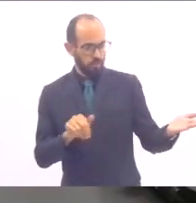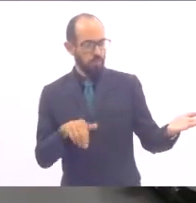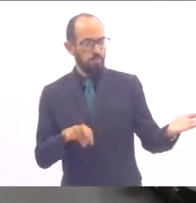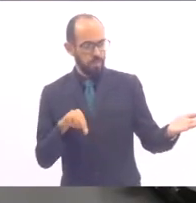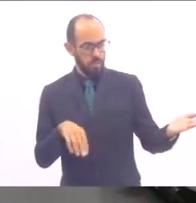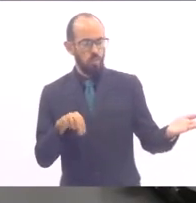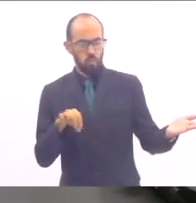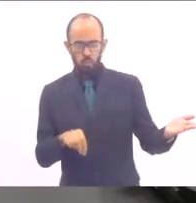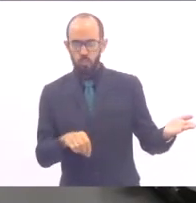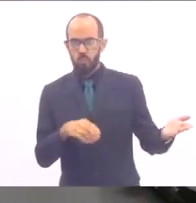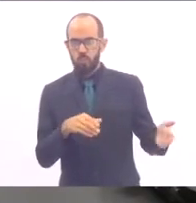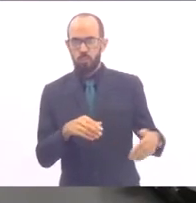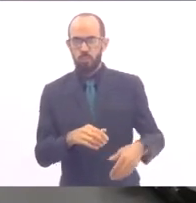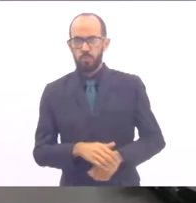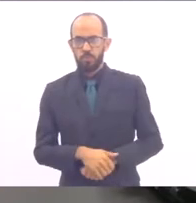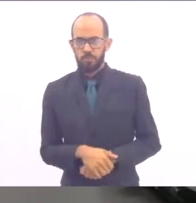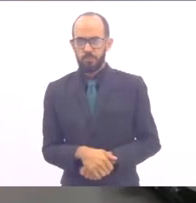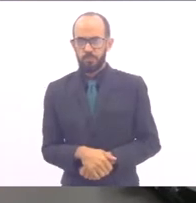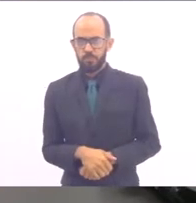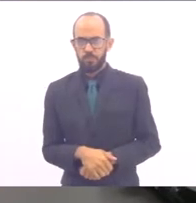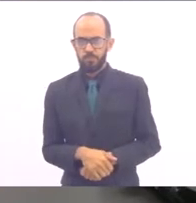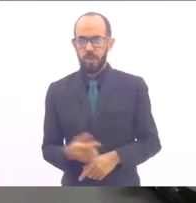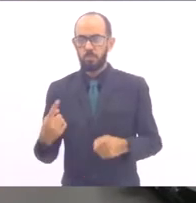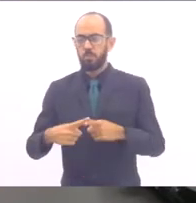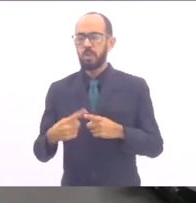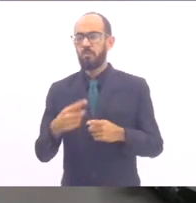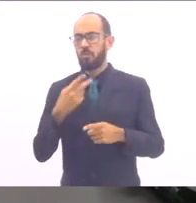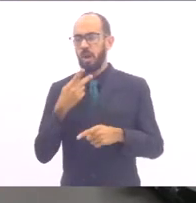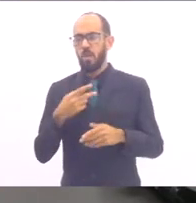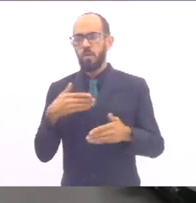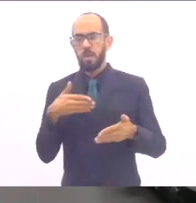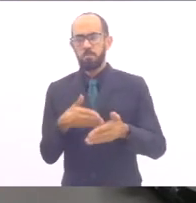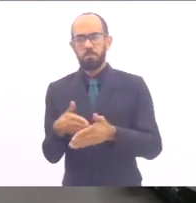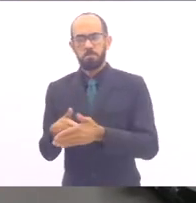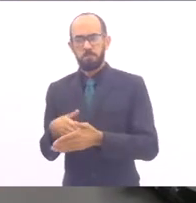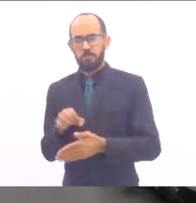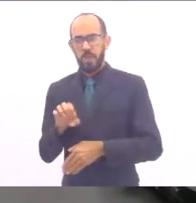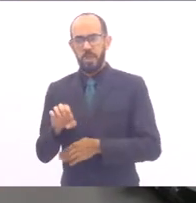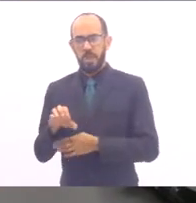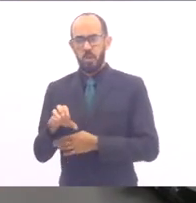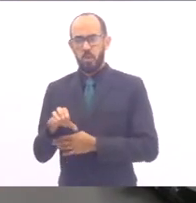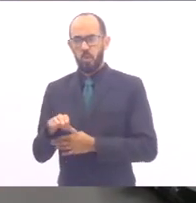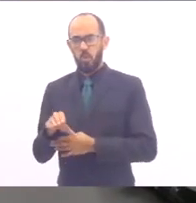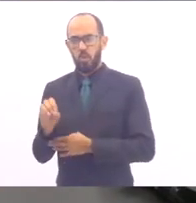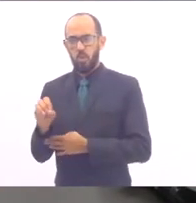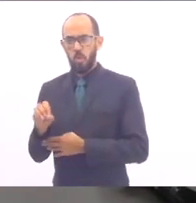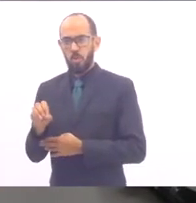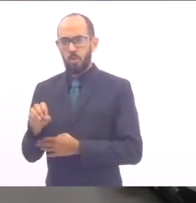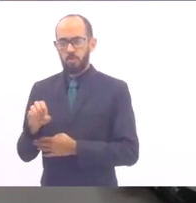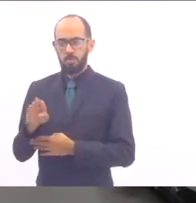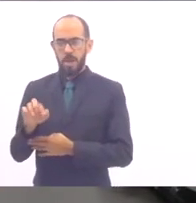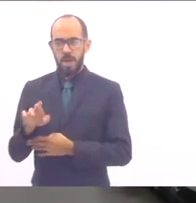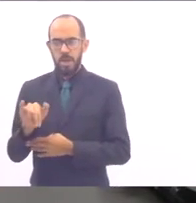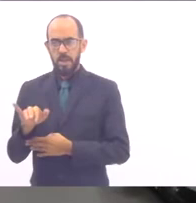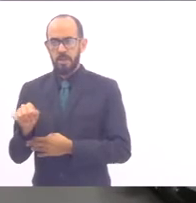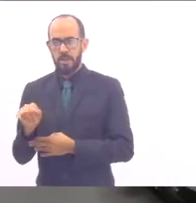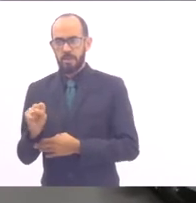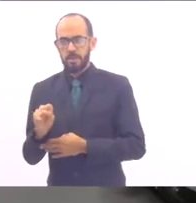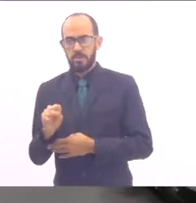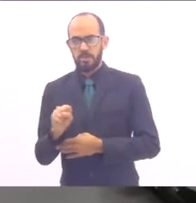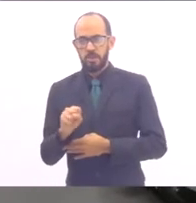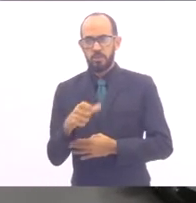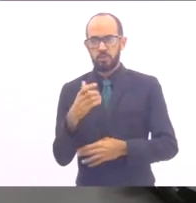Firmino. É porque falou da ecobarreira, não está na pauta, sim, sim. Mas eu queria tirar uma dúvida com a CEAS e o INEA. A gente